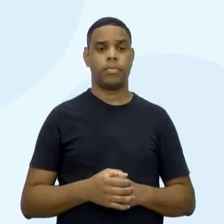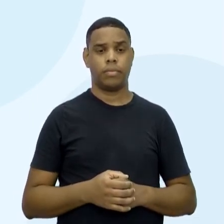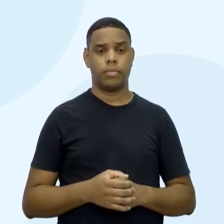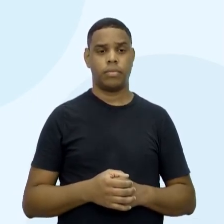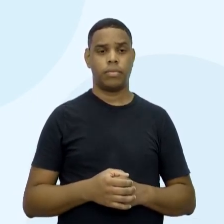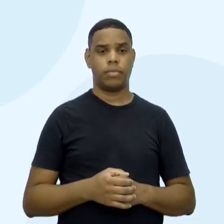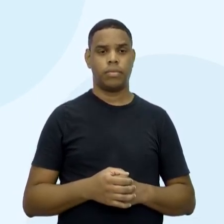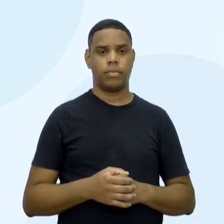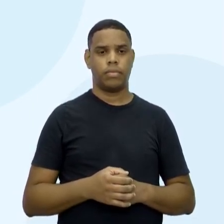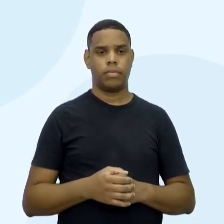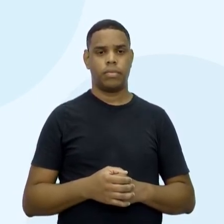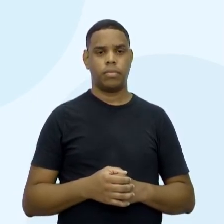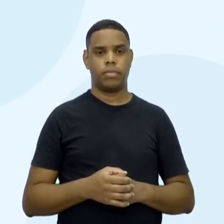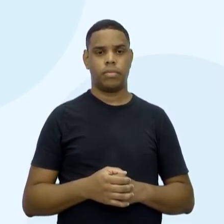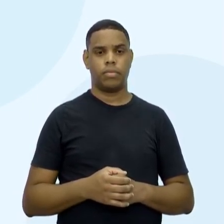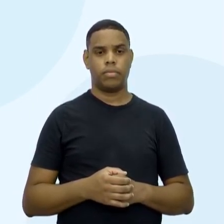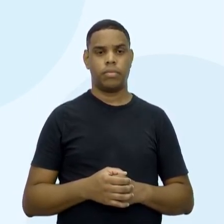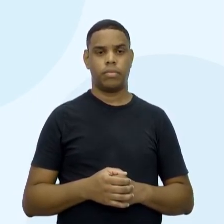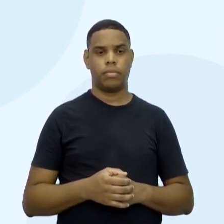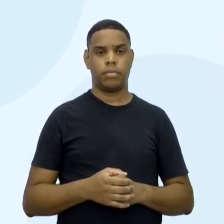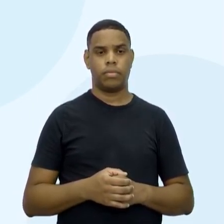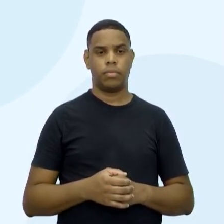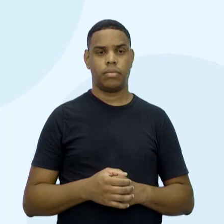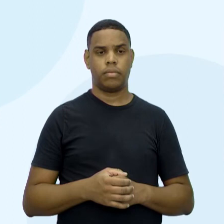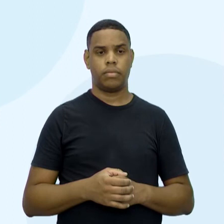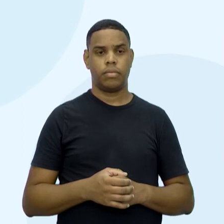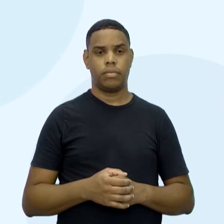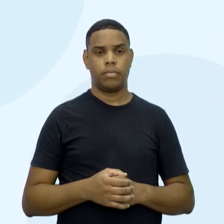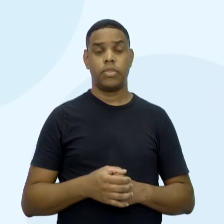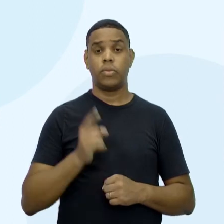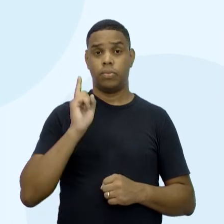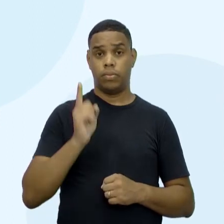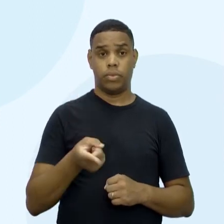0,10. Opa! Então, a gente tem R$1.000,